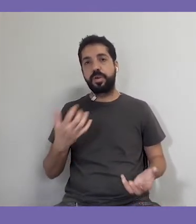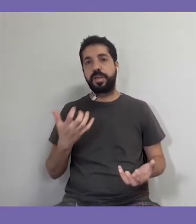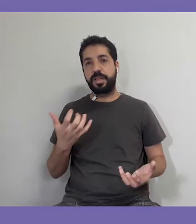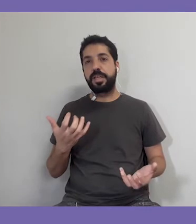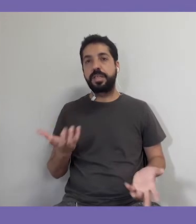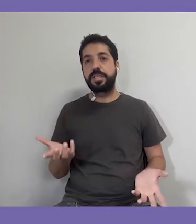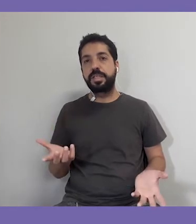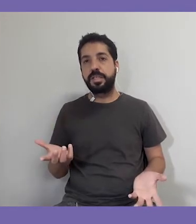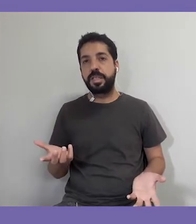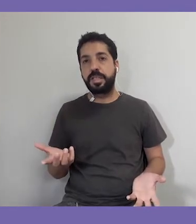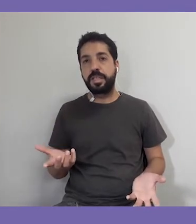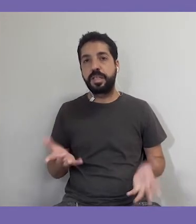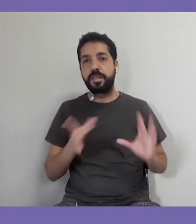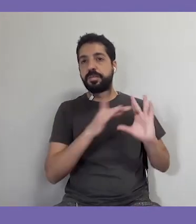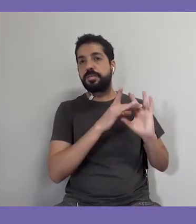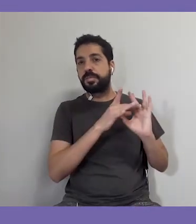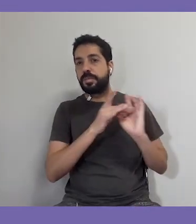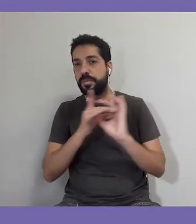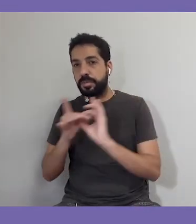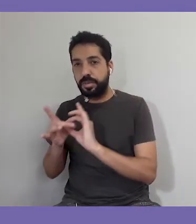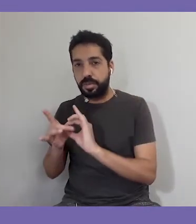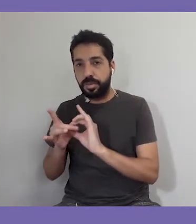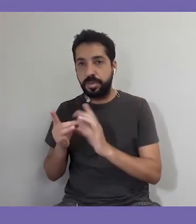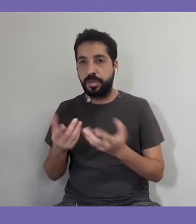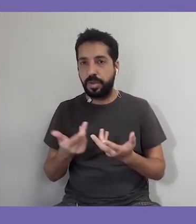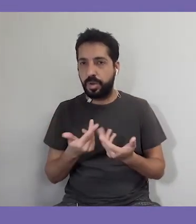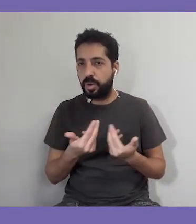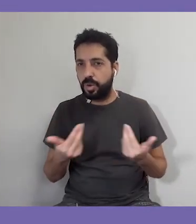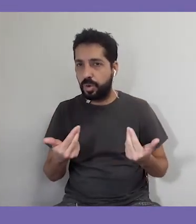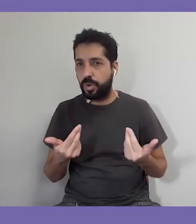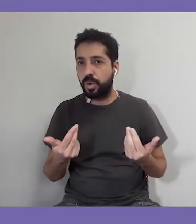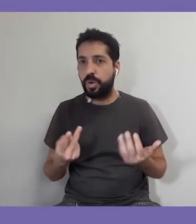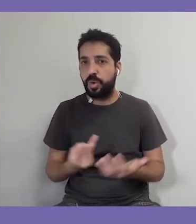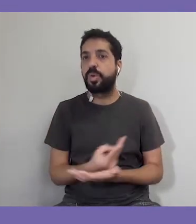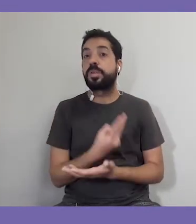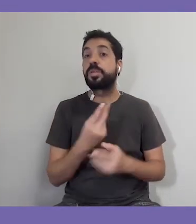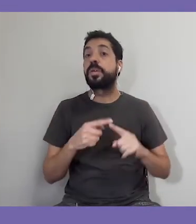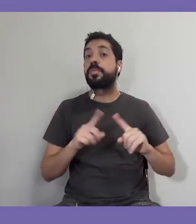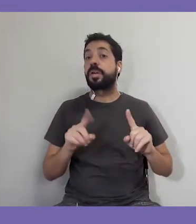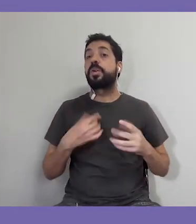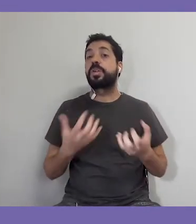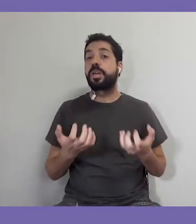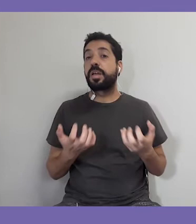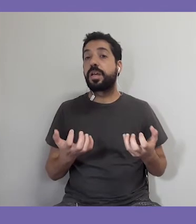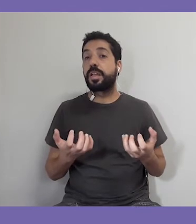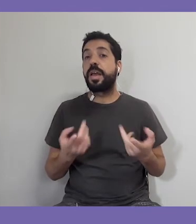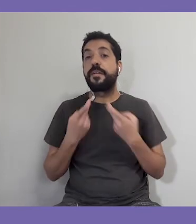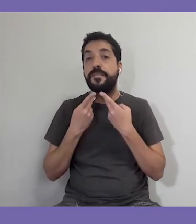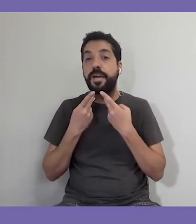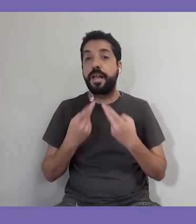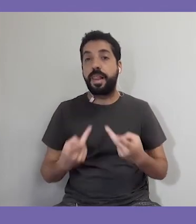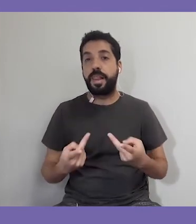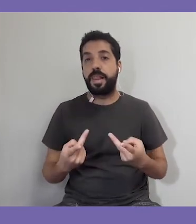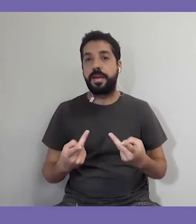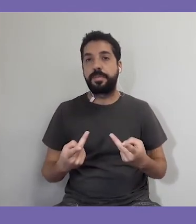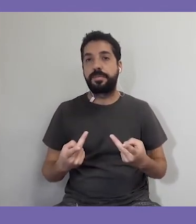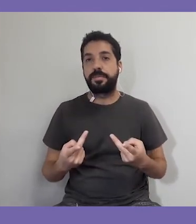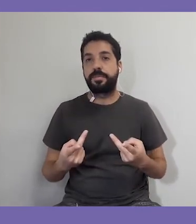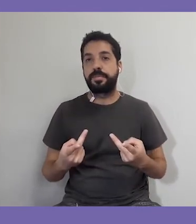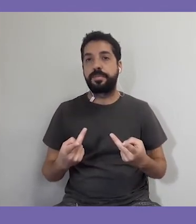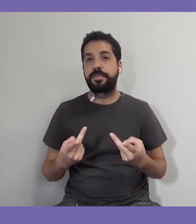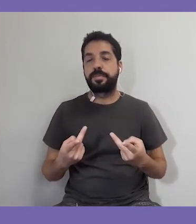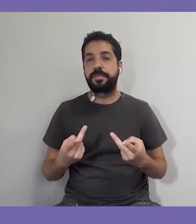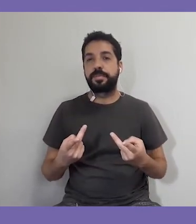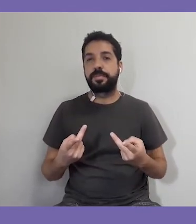Aí eu queria contextualizar alguns fatos, mas eu queria